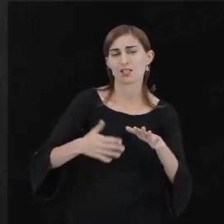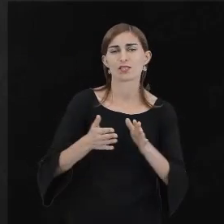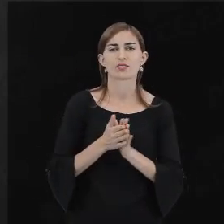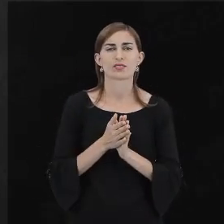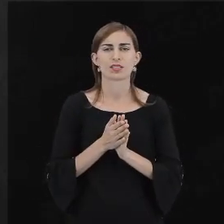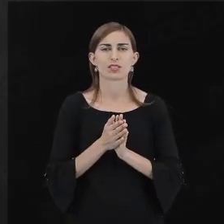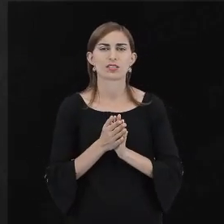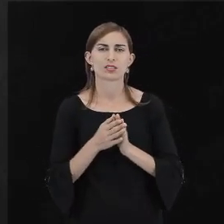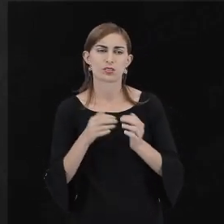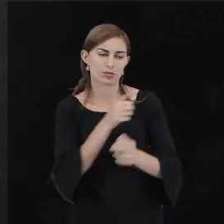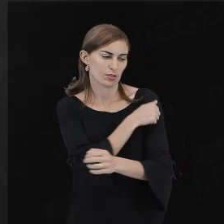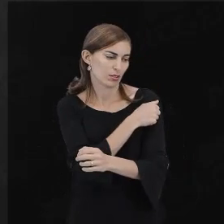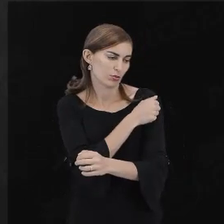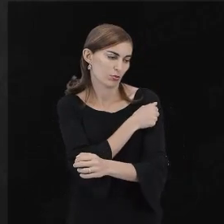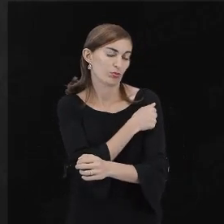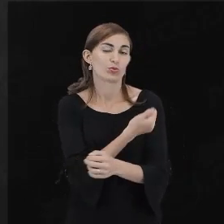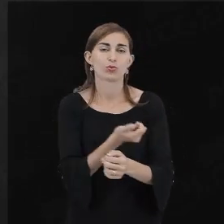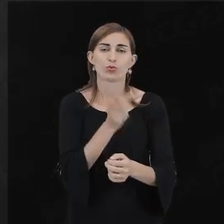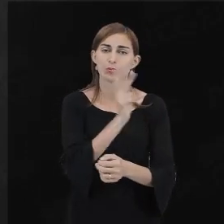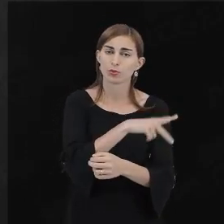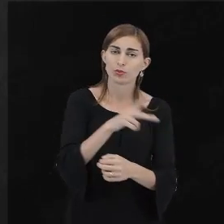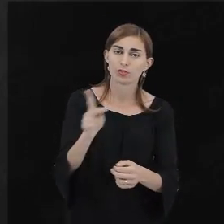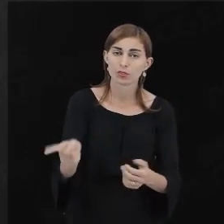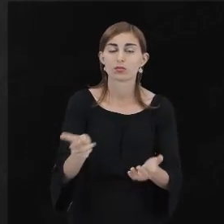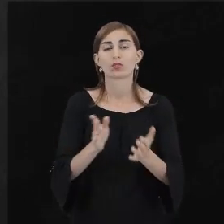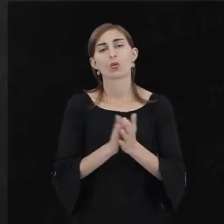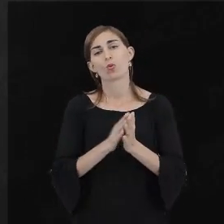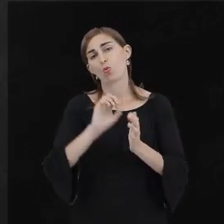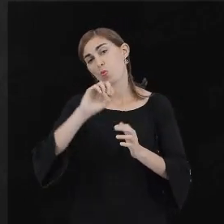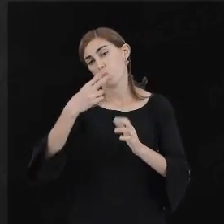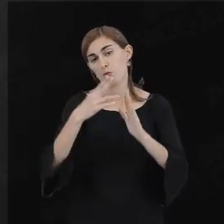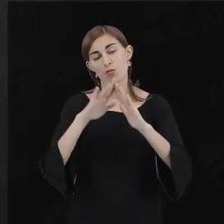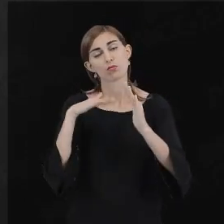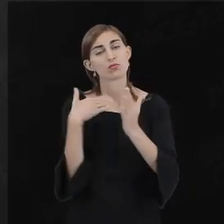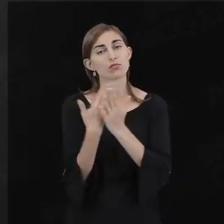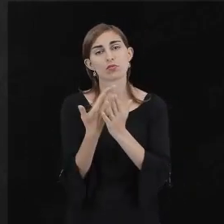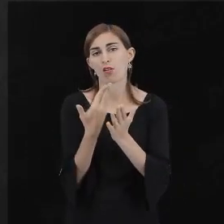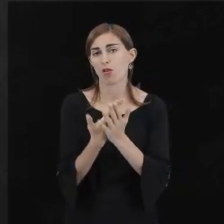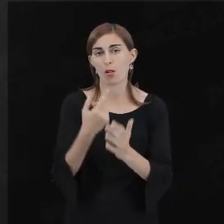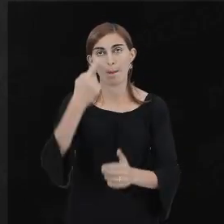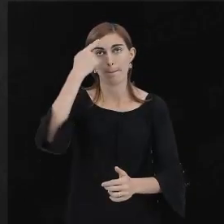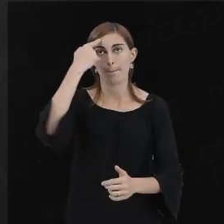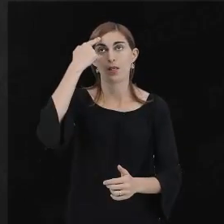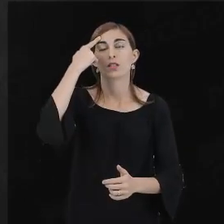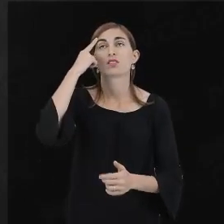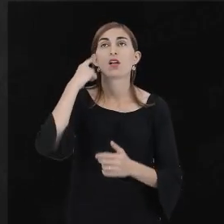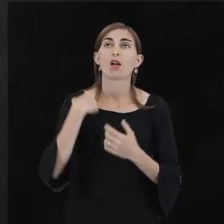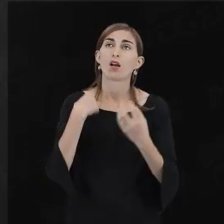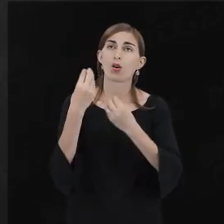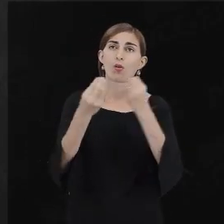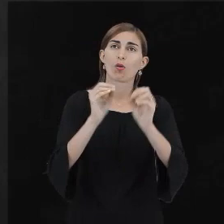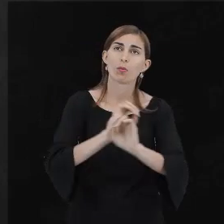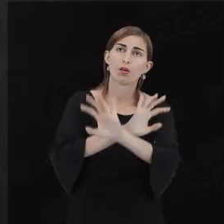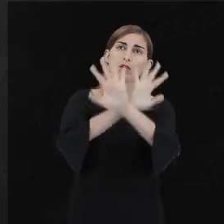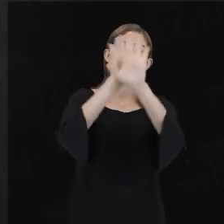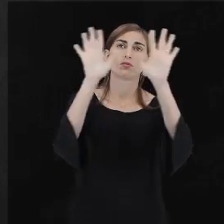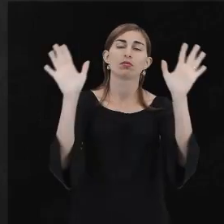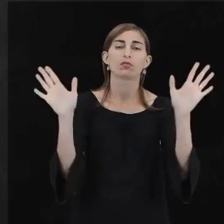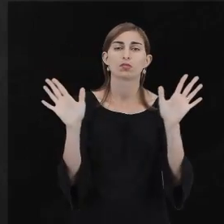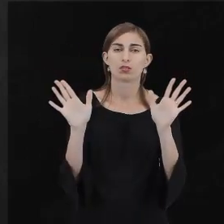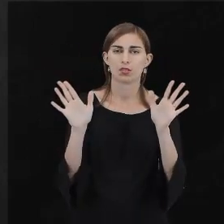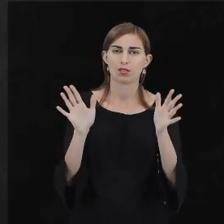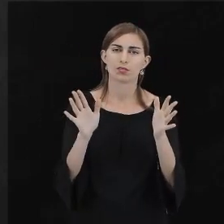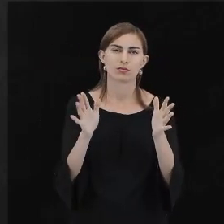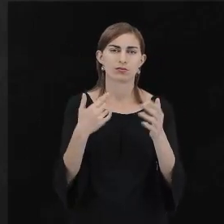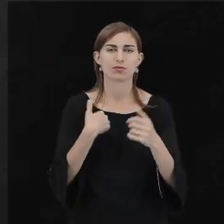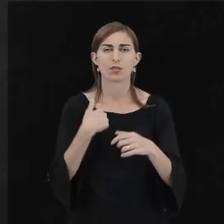apenas os alunos, os professores ou a escola. Não se pensa de uma maneira ampliada, como Charlot nos